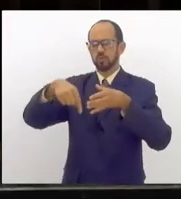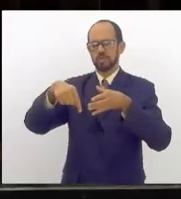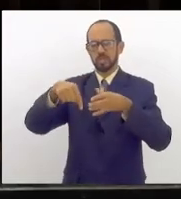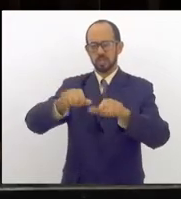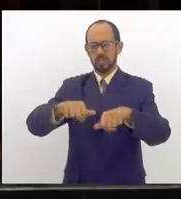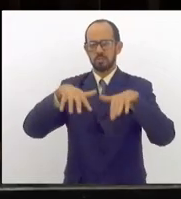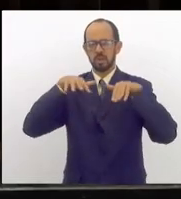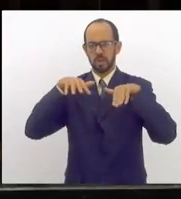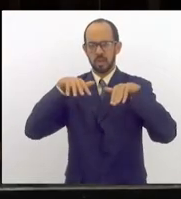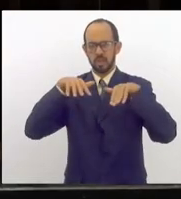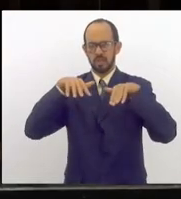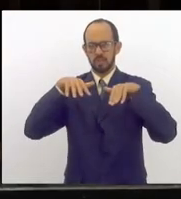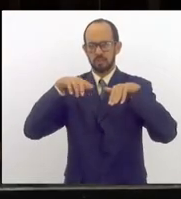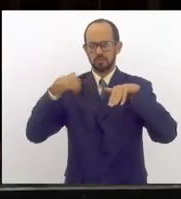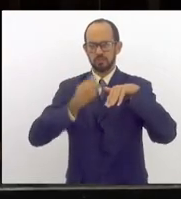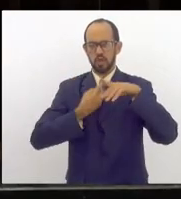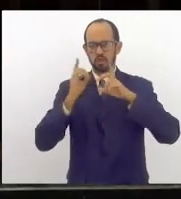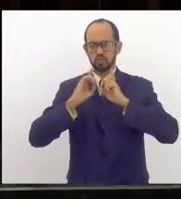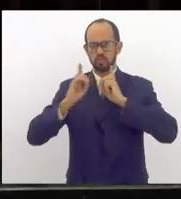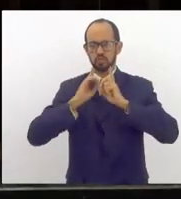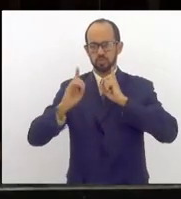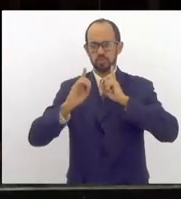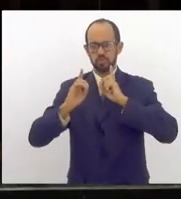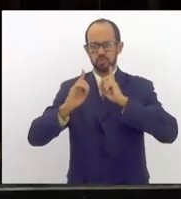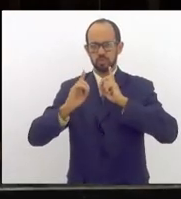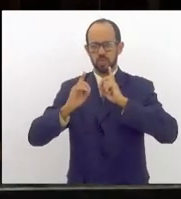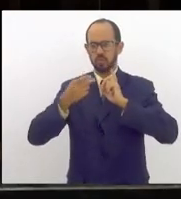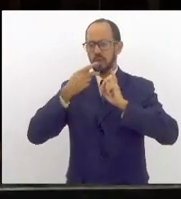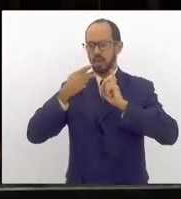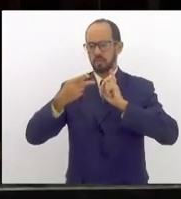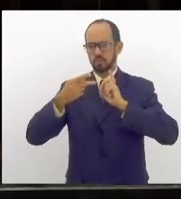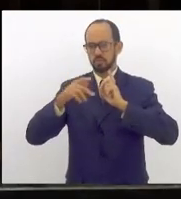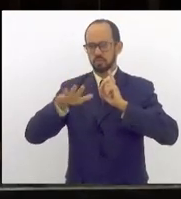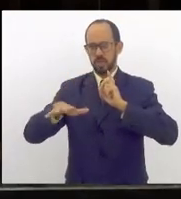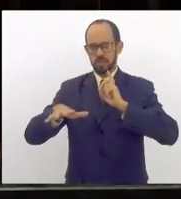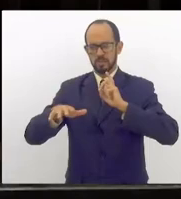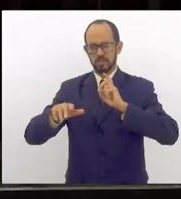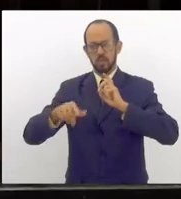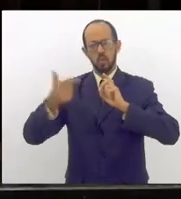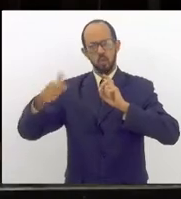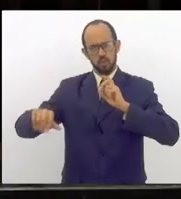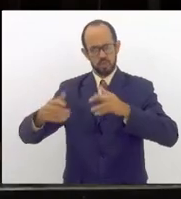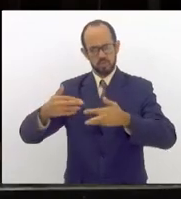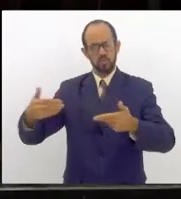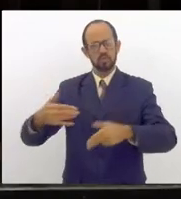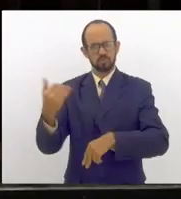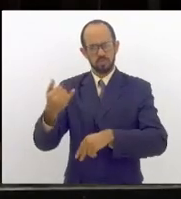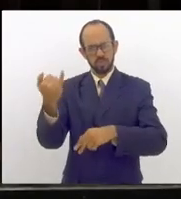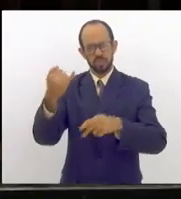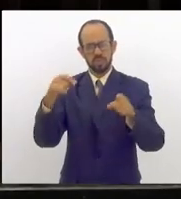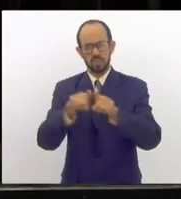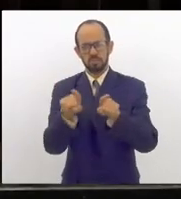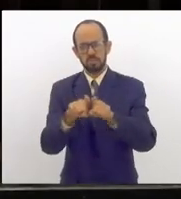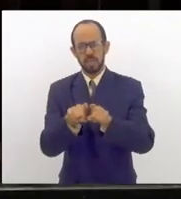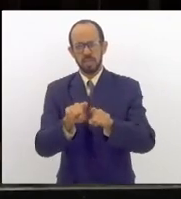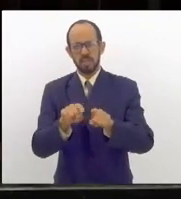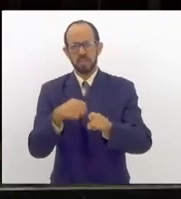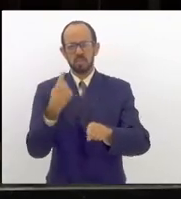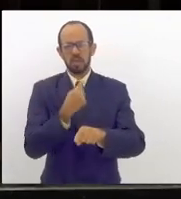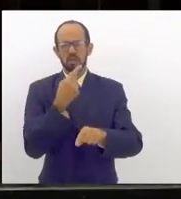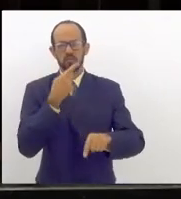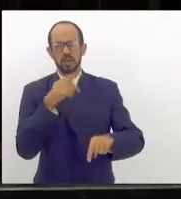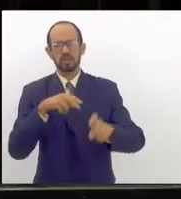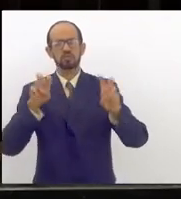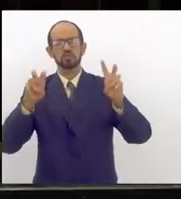aqui discutimos colocamos agora tem outras coisas que é mais importante que a gente fala sobre